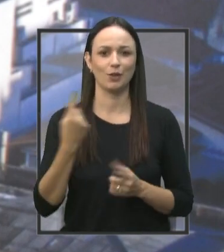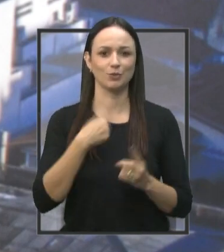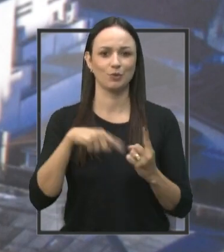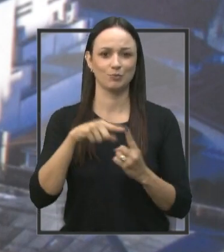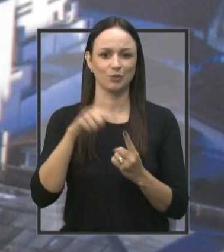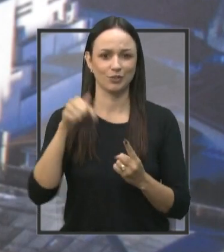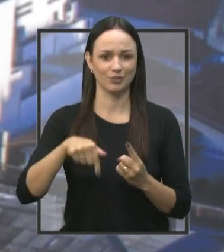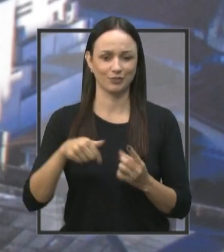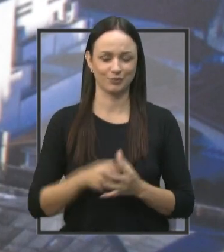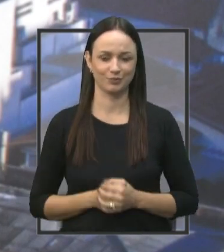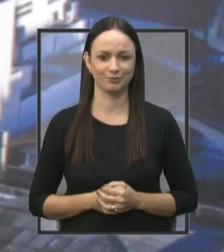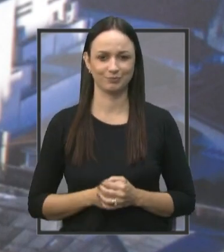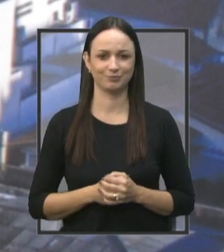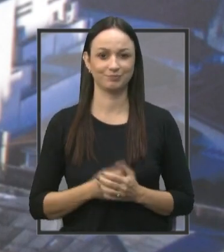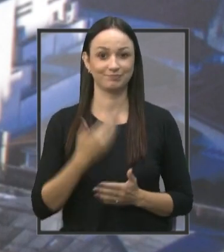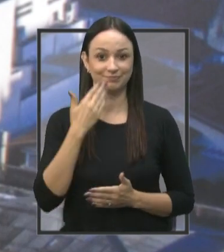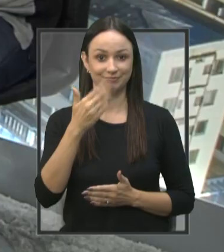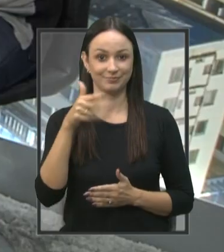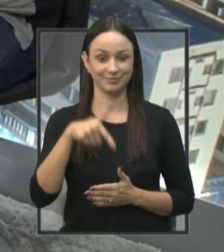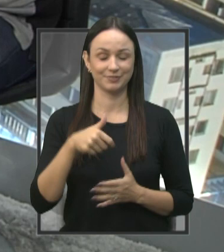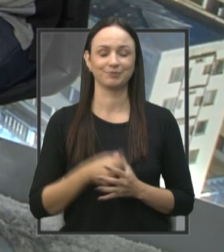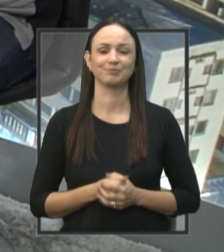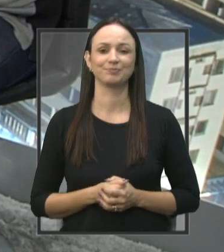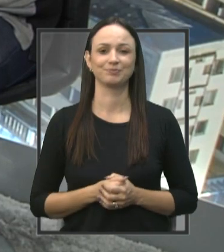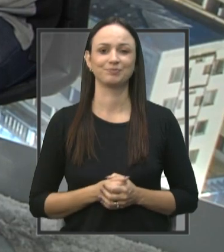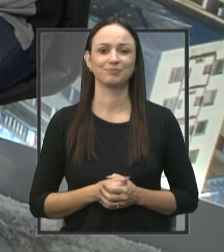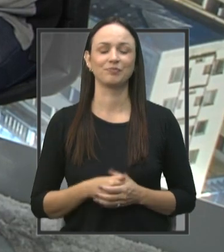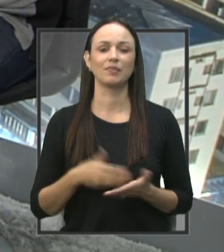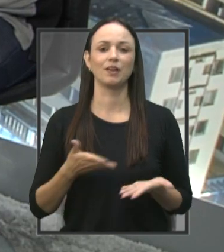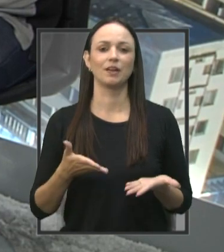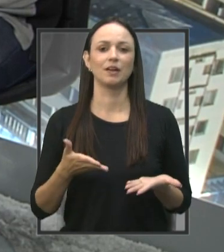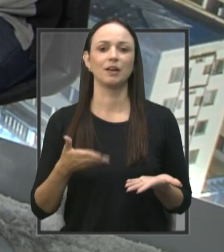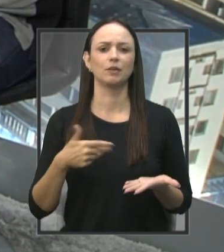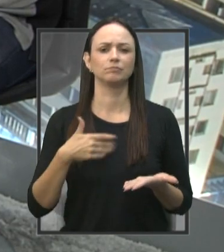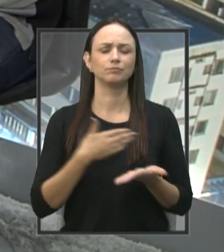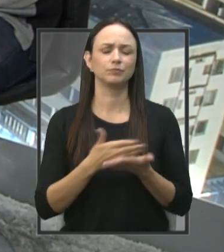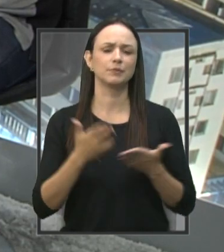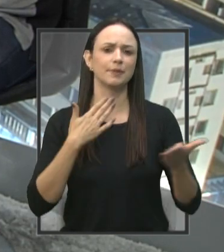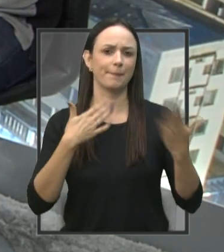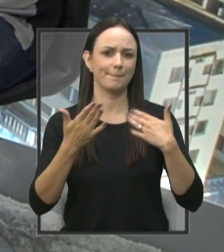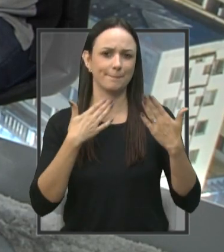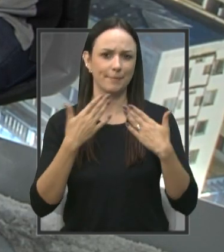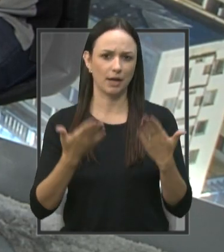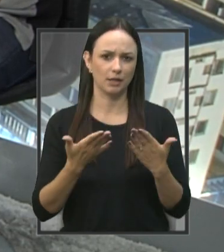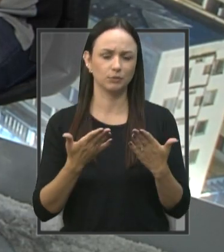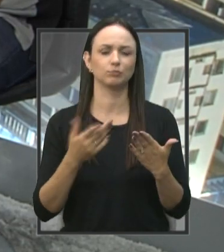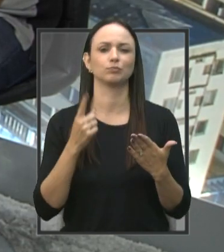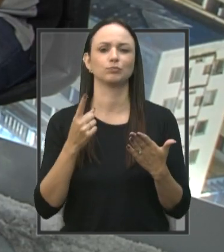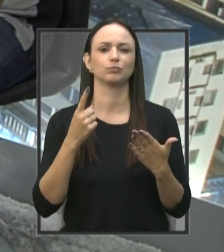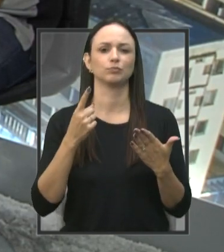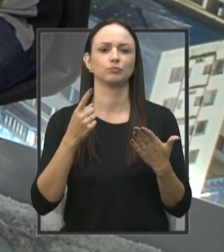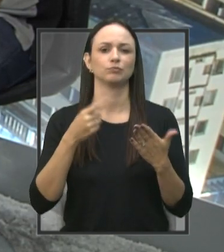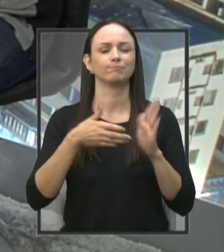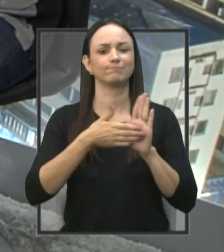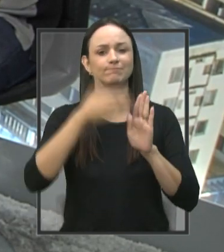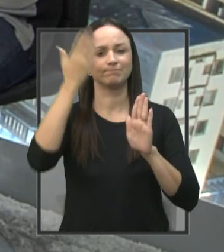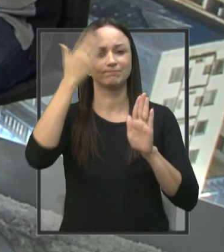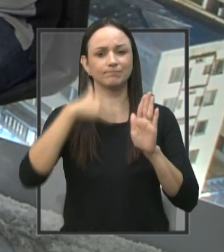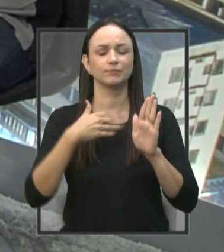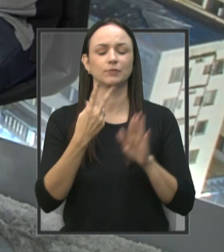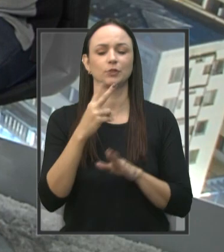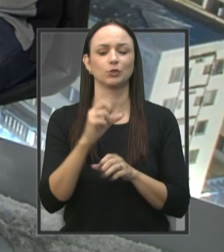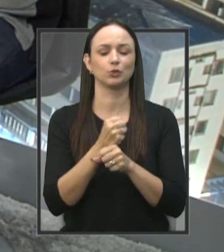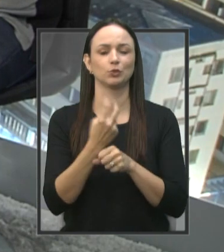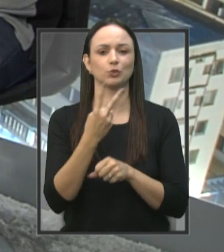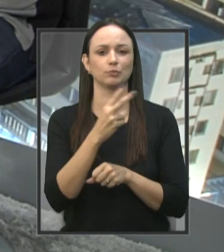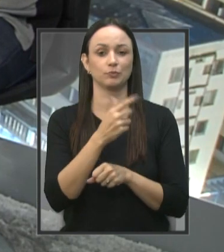nossos objetivos aqui frente à Câmara. É isso, a gente começa esse nosso bate-papo que é um balanço de 2022 e